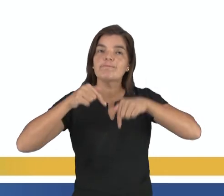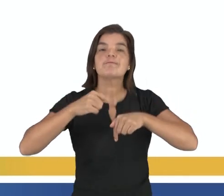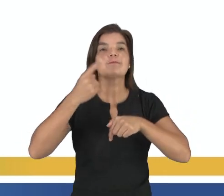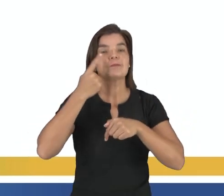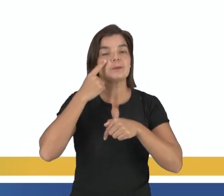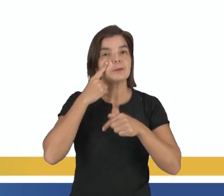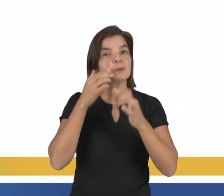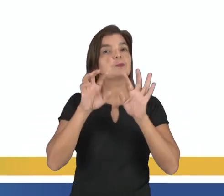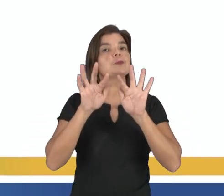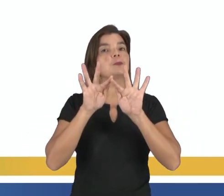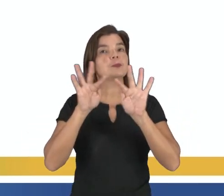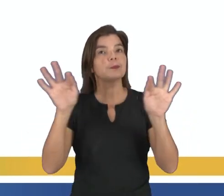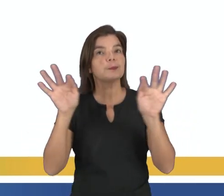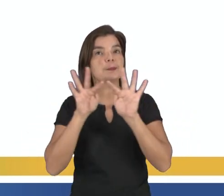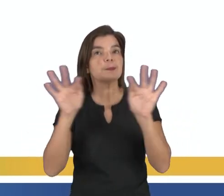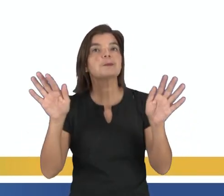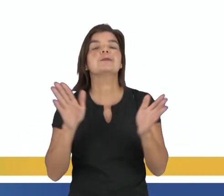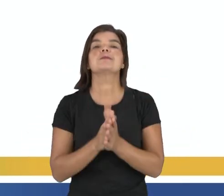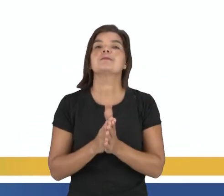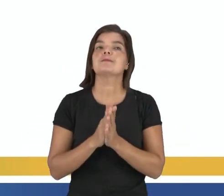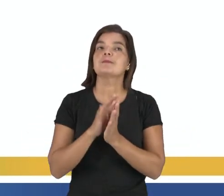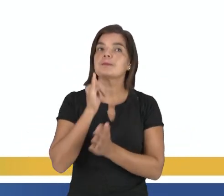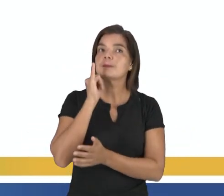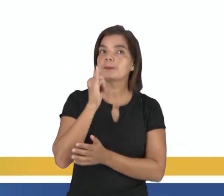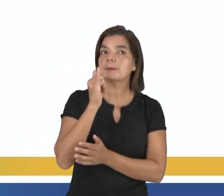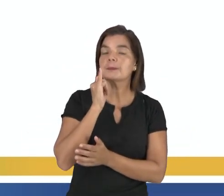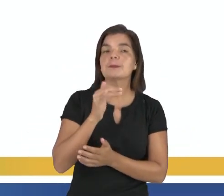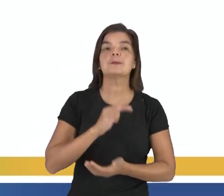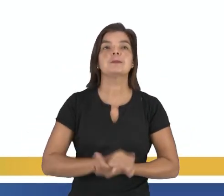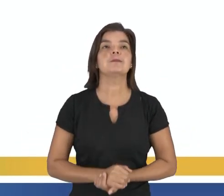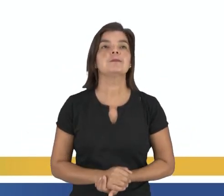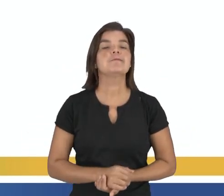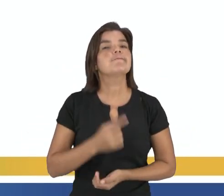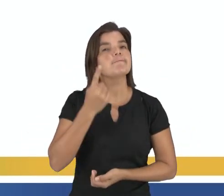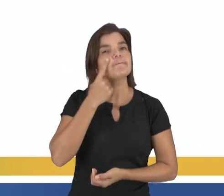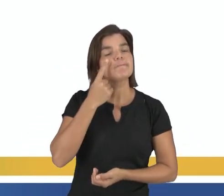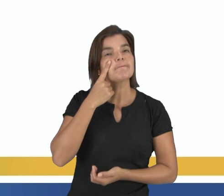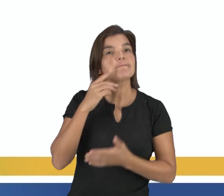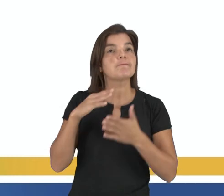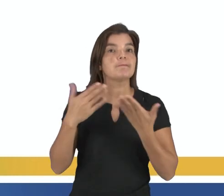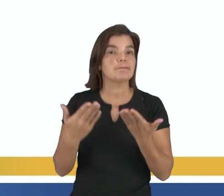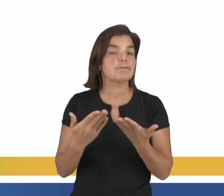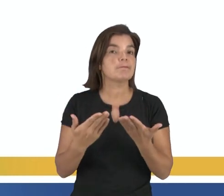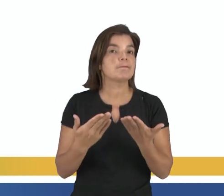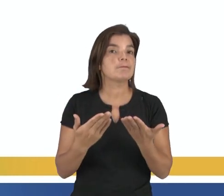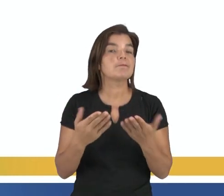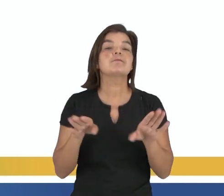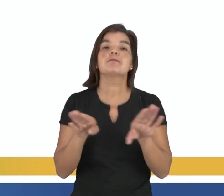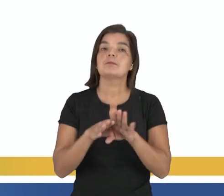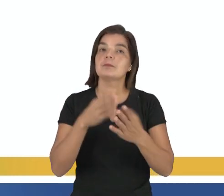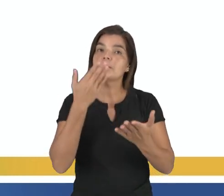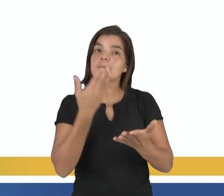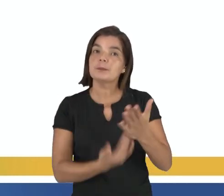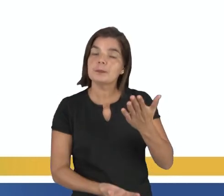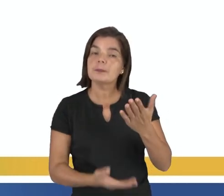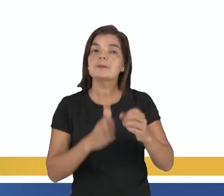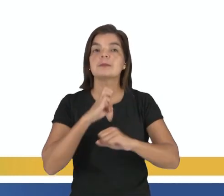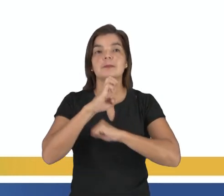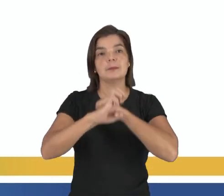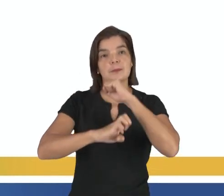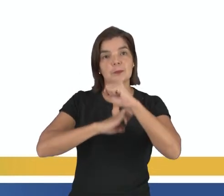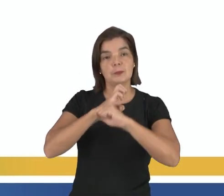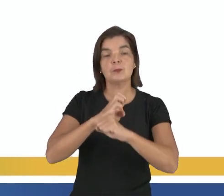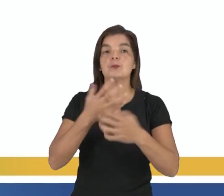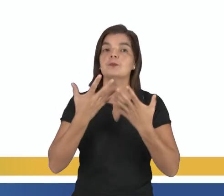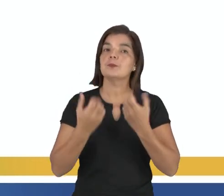aqui, disponibiliza a reação, dadas as afirmações. Então, para a gente identificar quem reduziu, quem é o agente